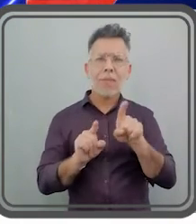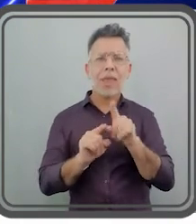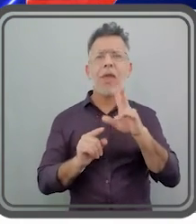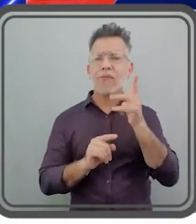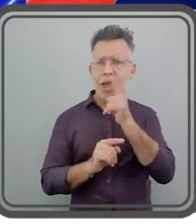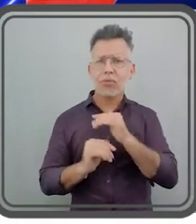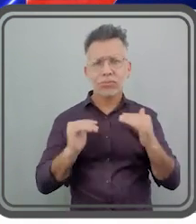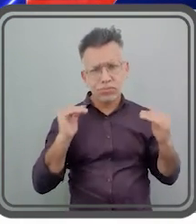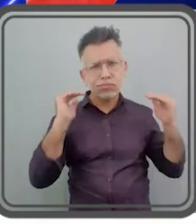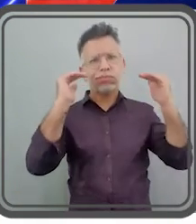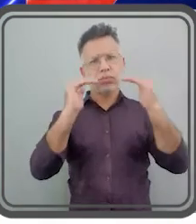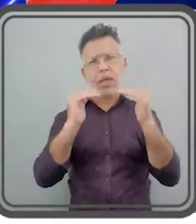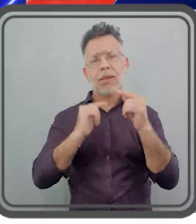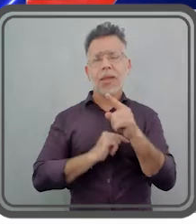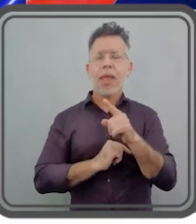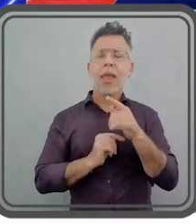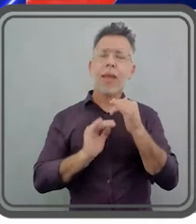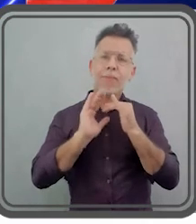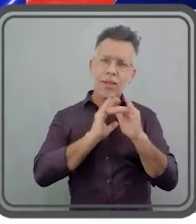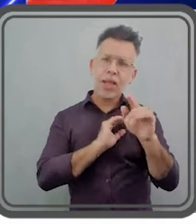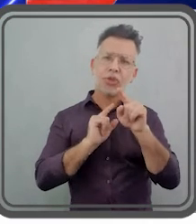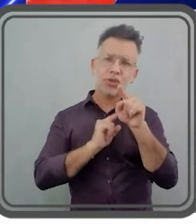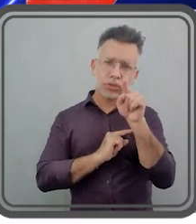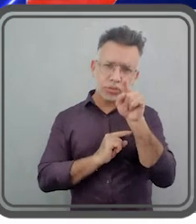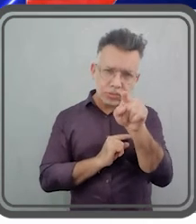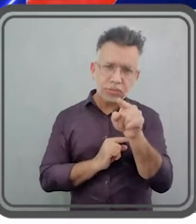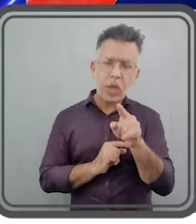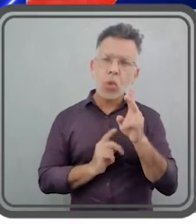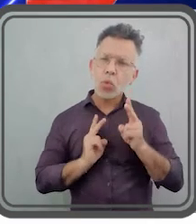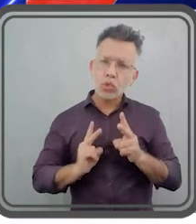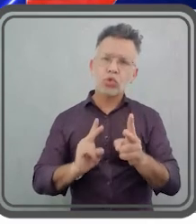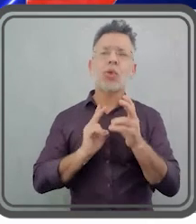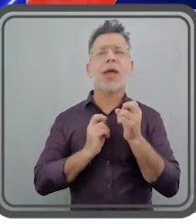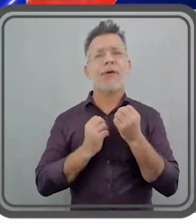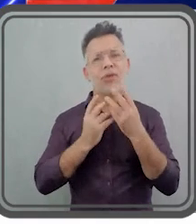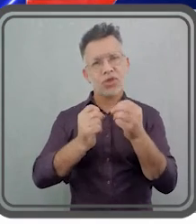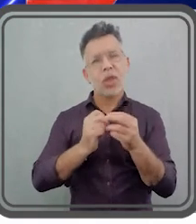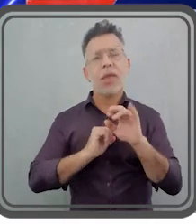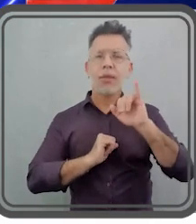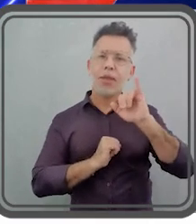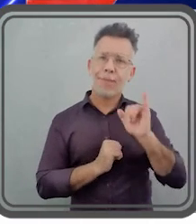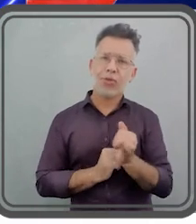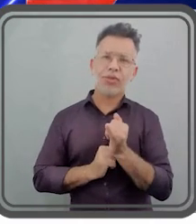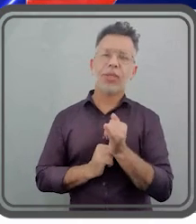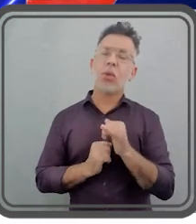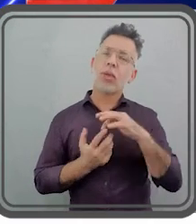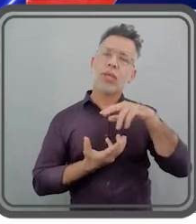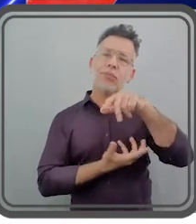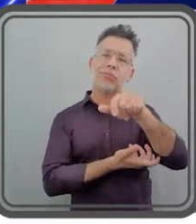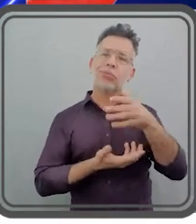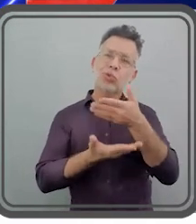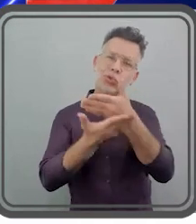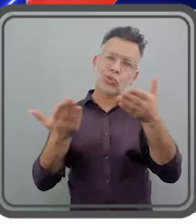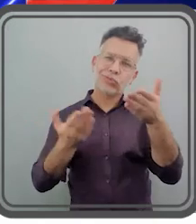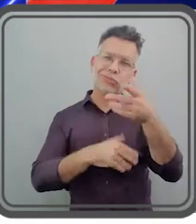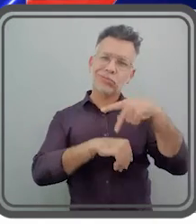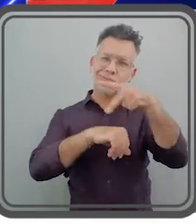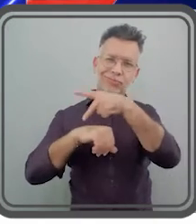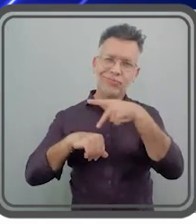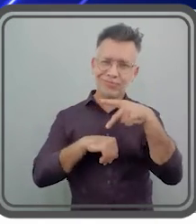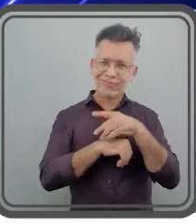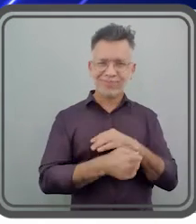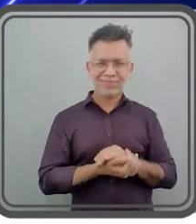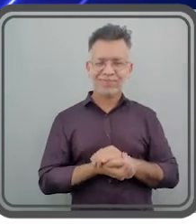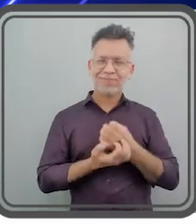vai chegar nesse nível então a mensagem aí para todo mundo continuar viajando e aproveitando esse mundo todo aí